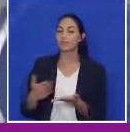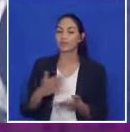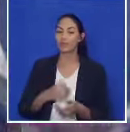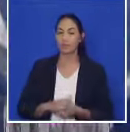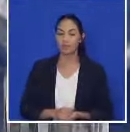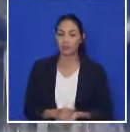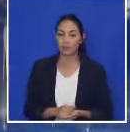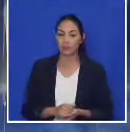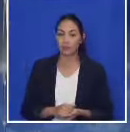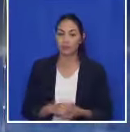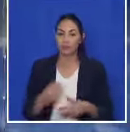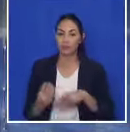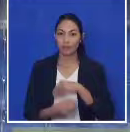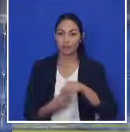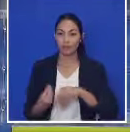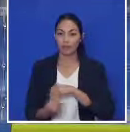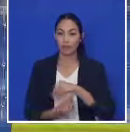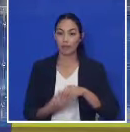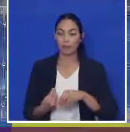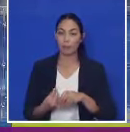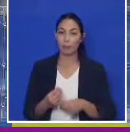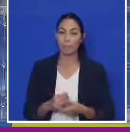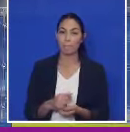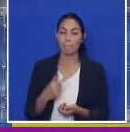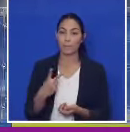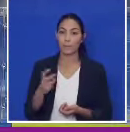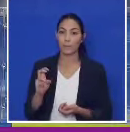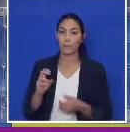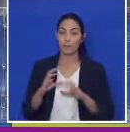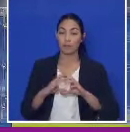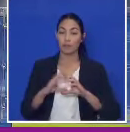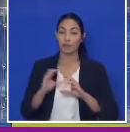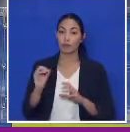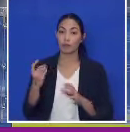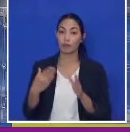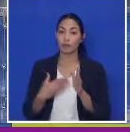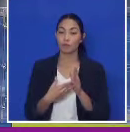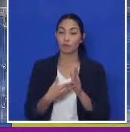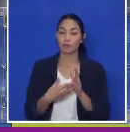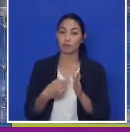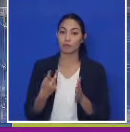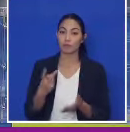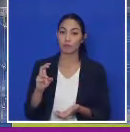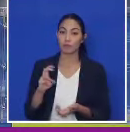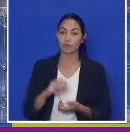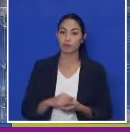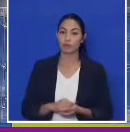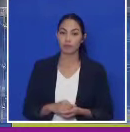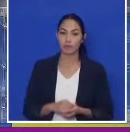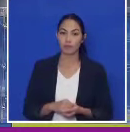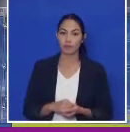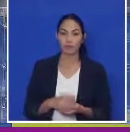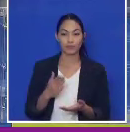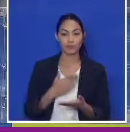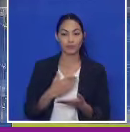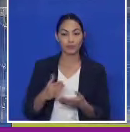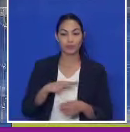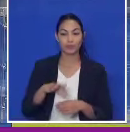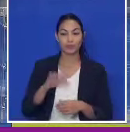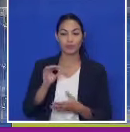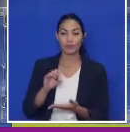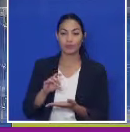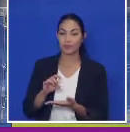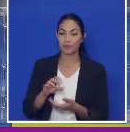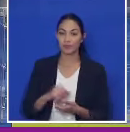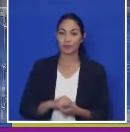Valendo! Globo carregado, embaralhando 25 bolas numeradas de 0 a 25. Começou o sorteio